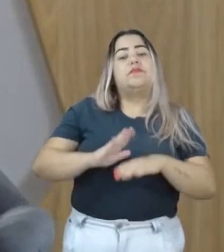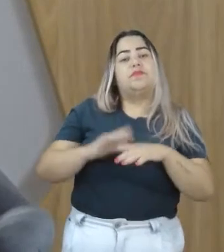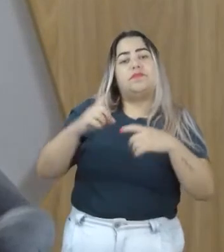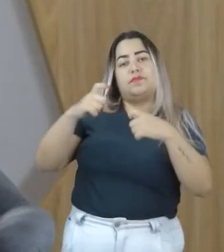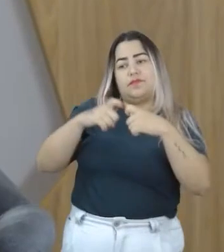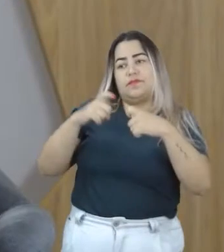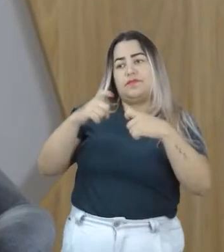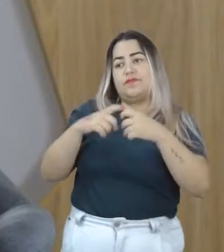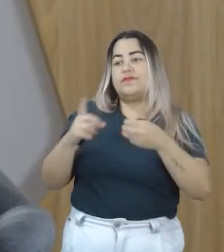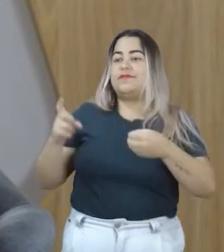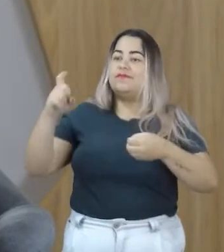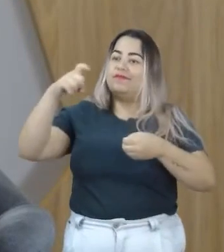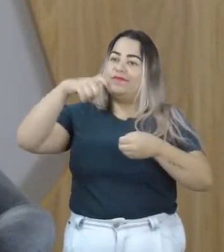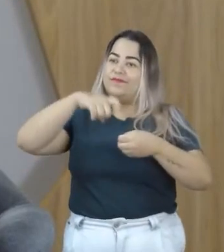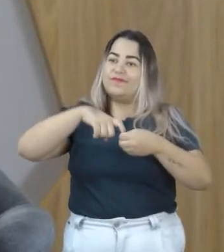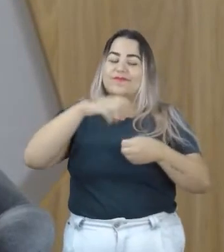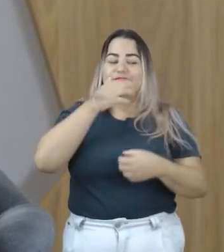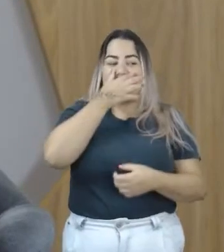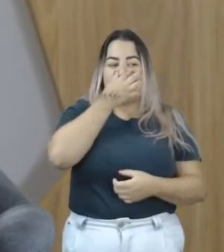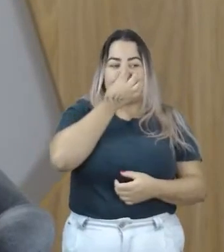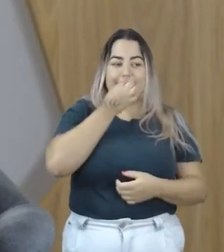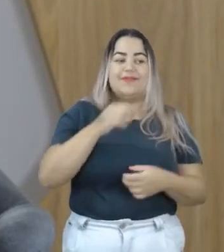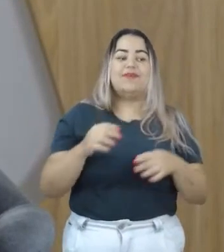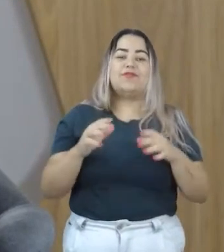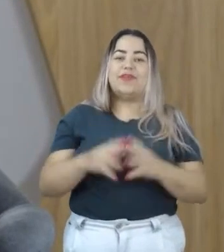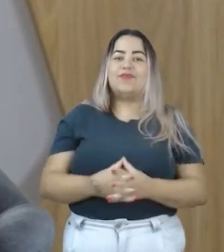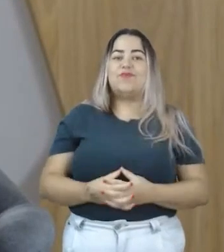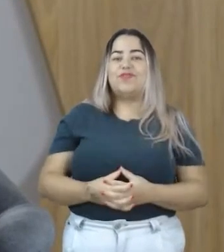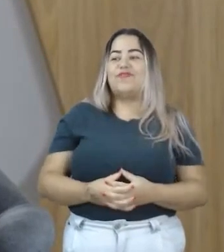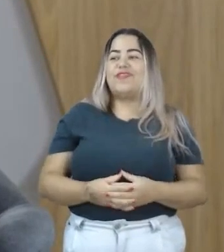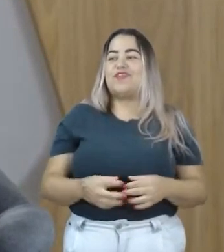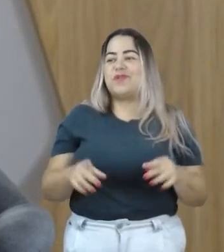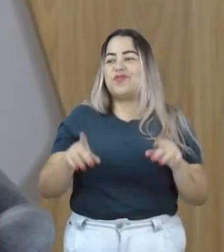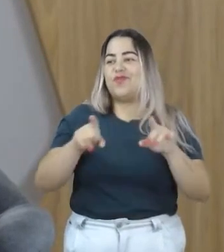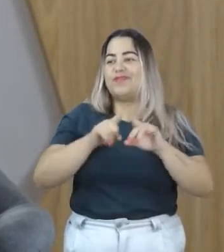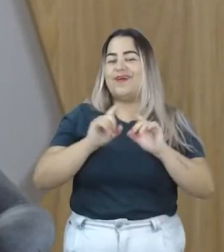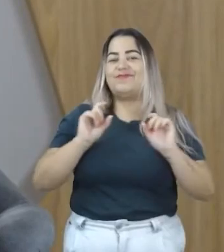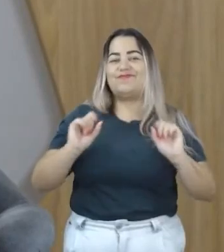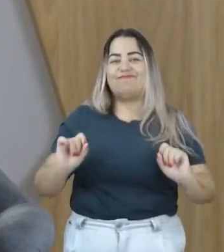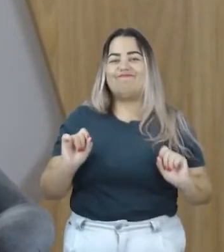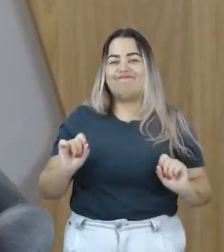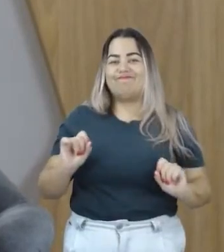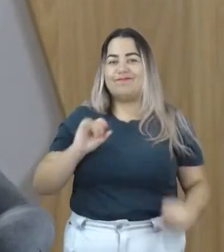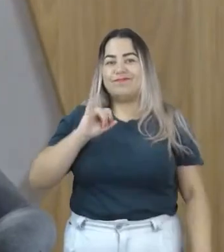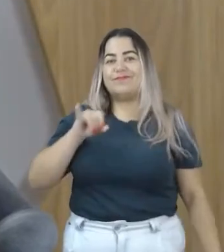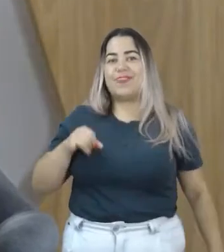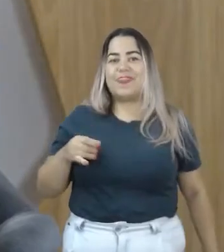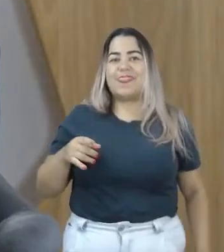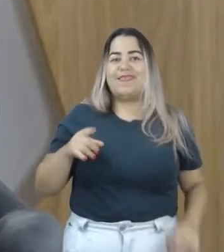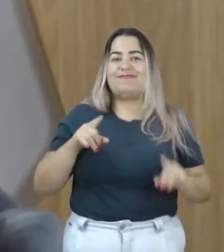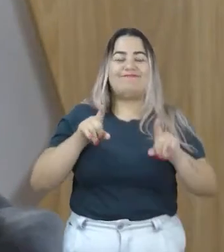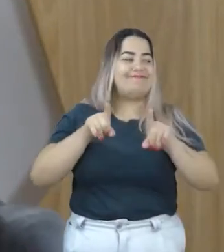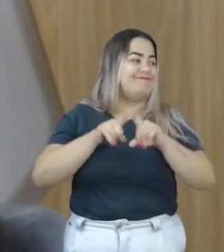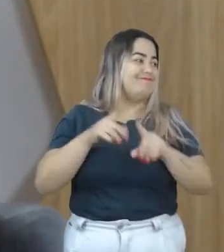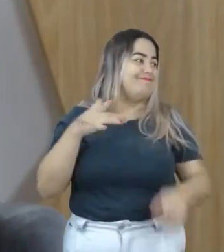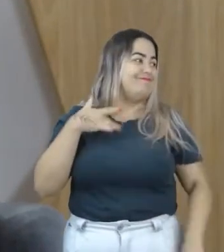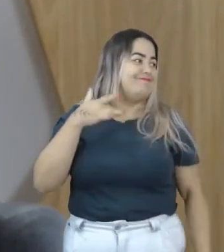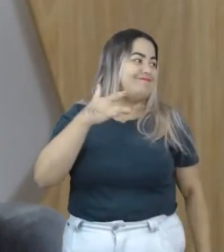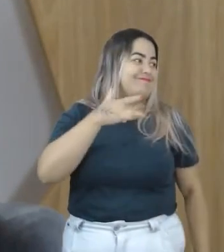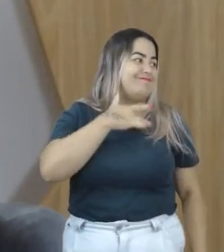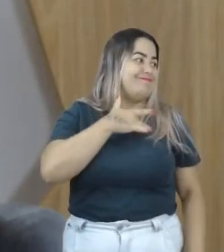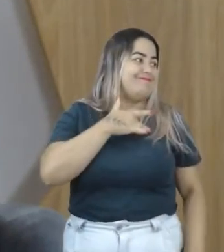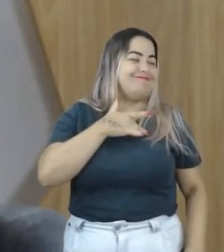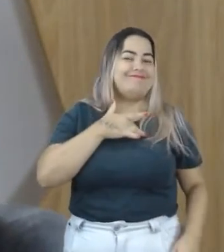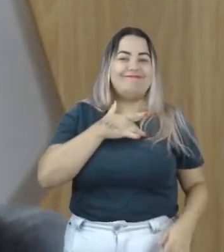voltou. Novamente nós vamos ter um médico para chamar de seu, no seu bairro, na sua cidade, no seu posto de saúde. Então a